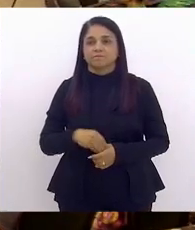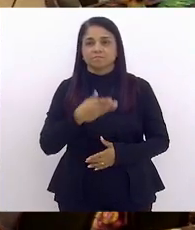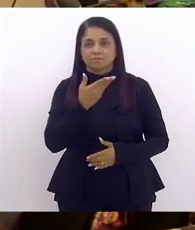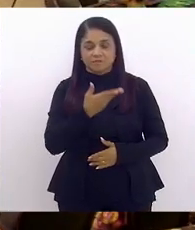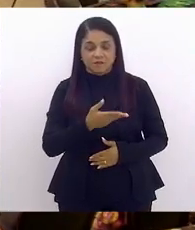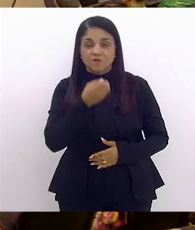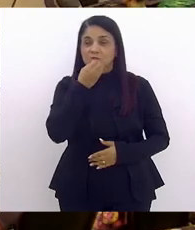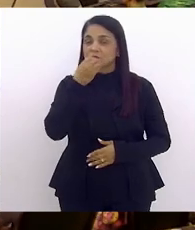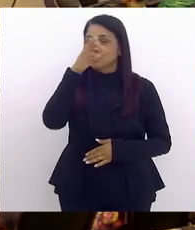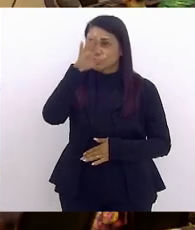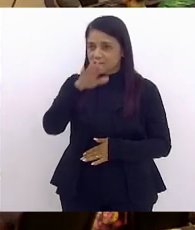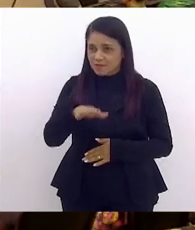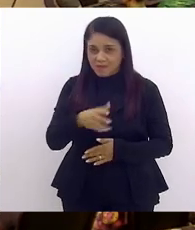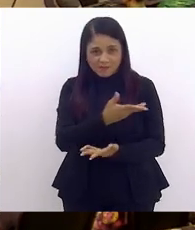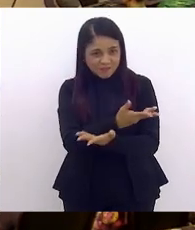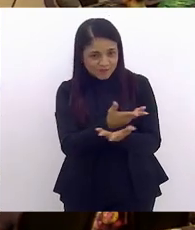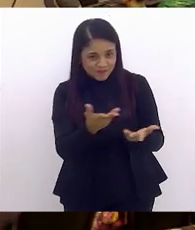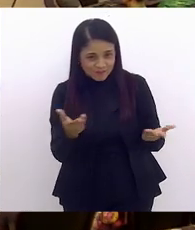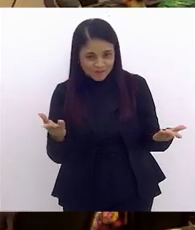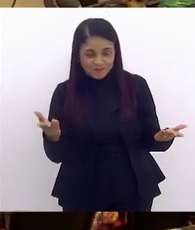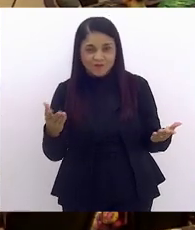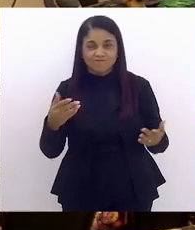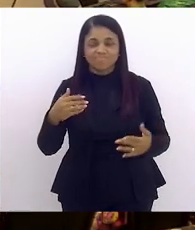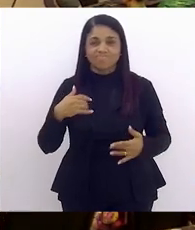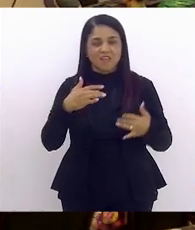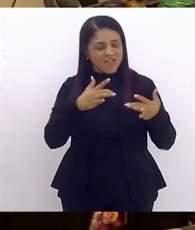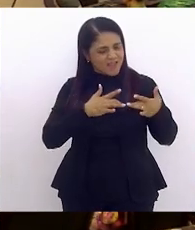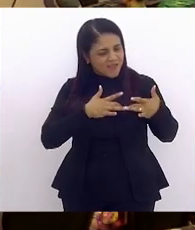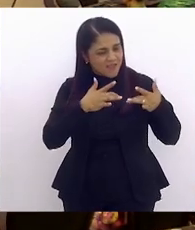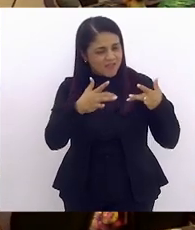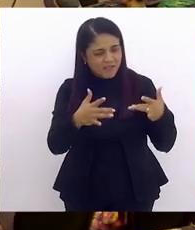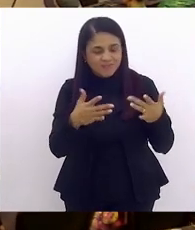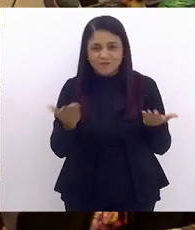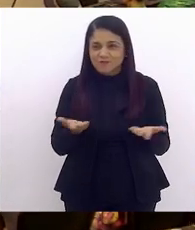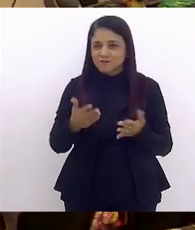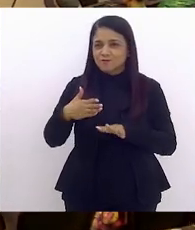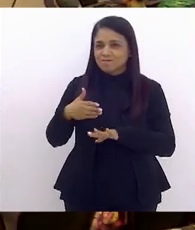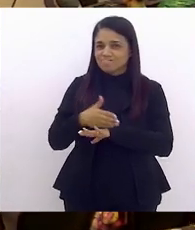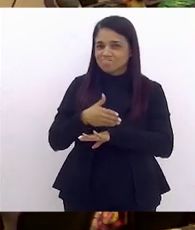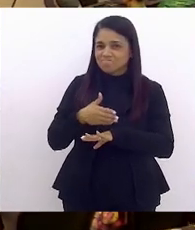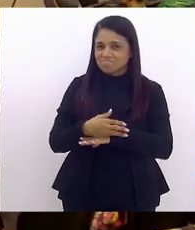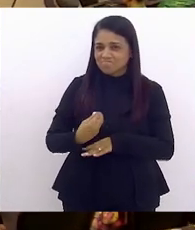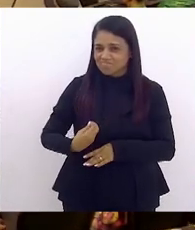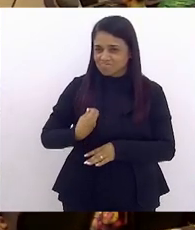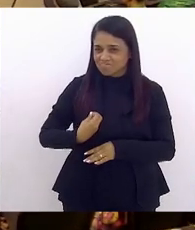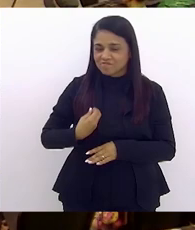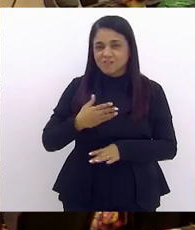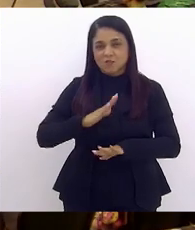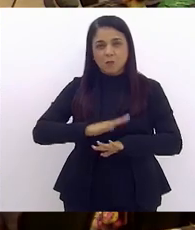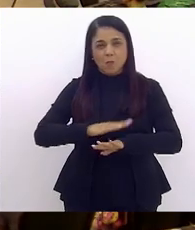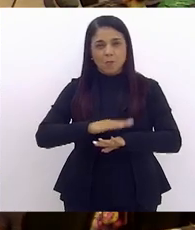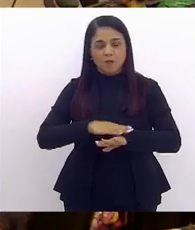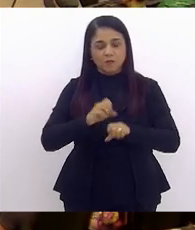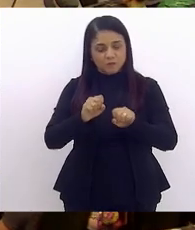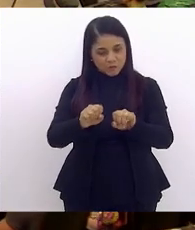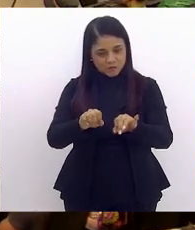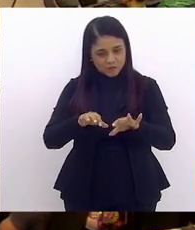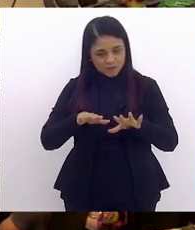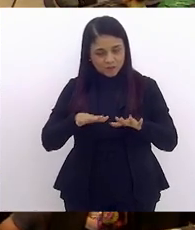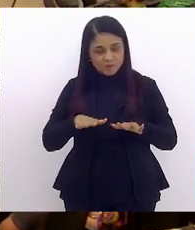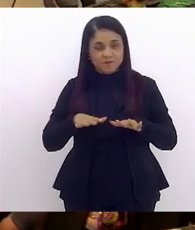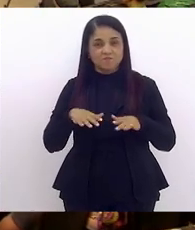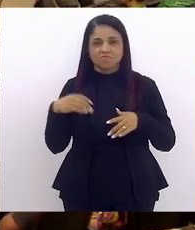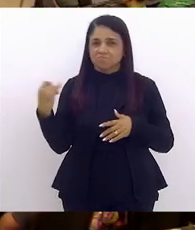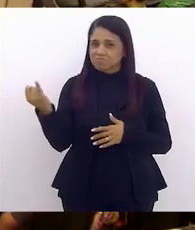Boa tarde a todos. Gratidão por estar presente aqui nesse momento solene, tão importante.